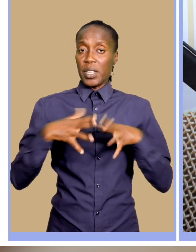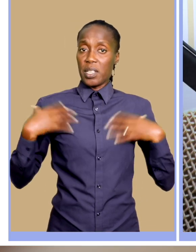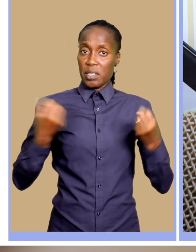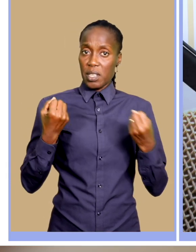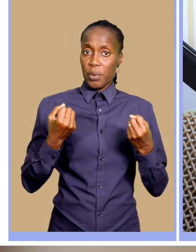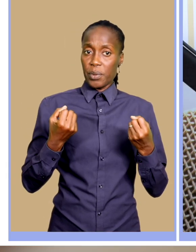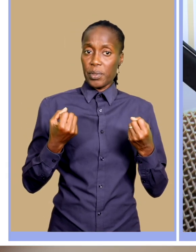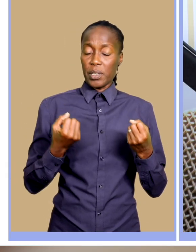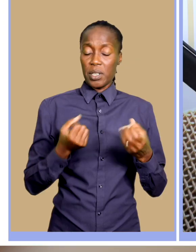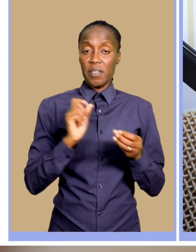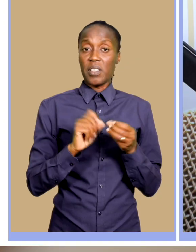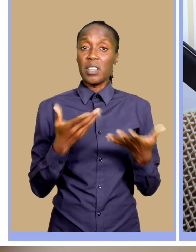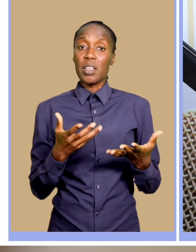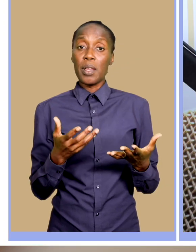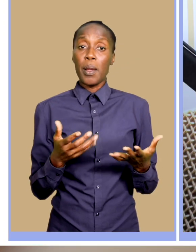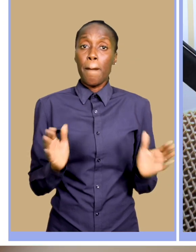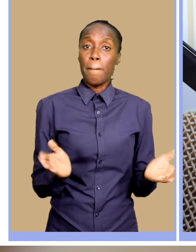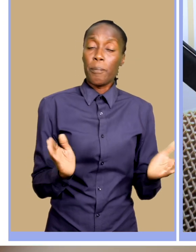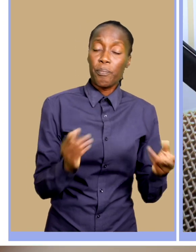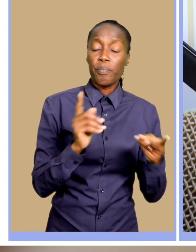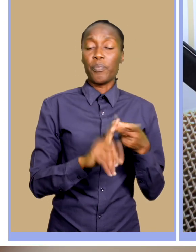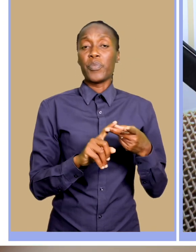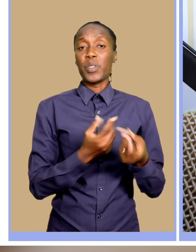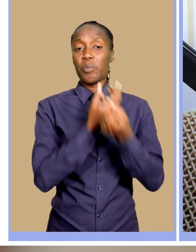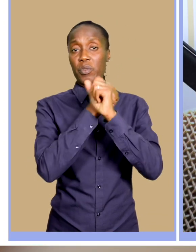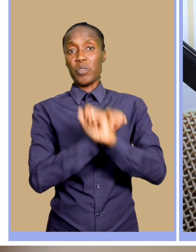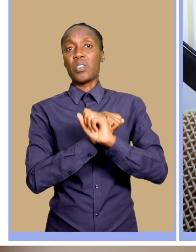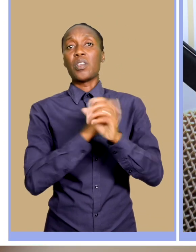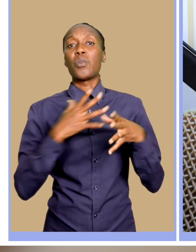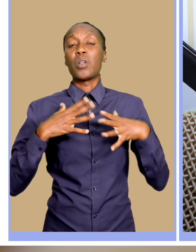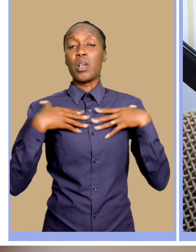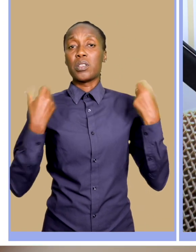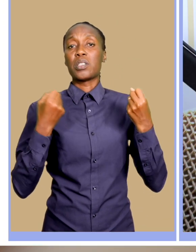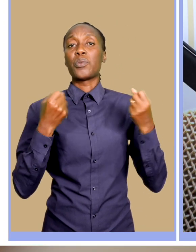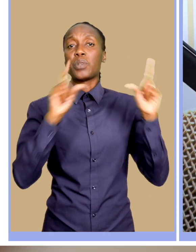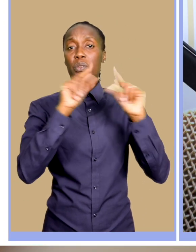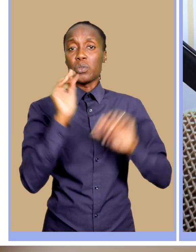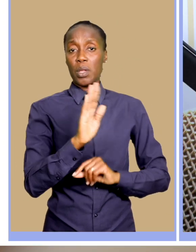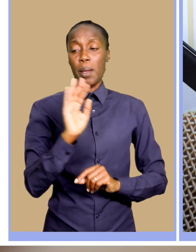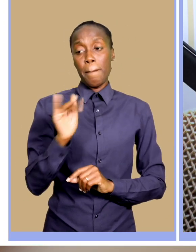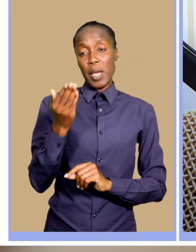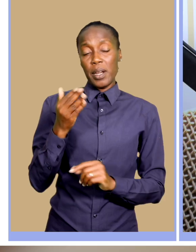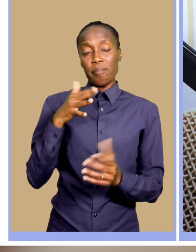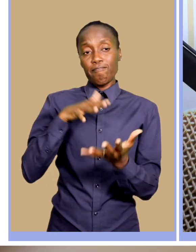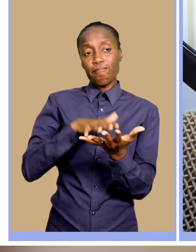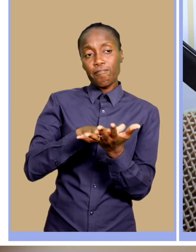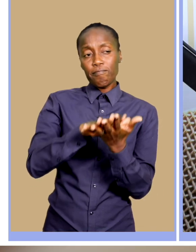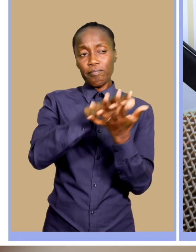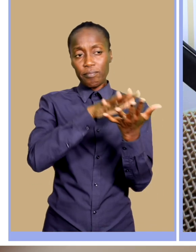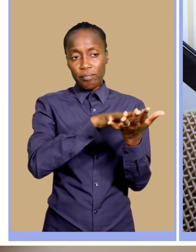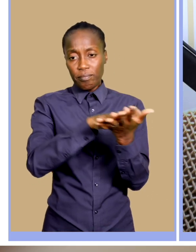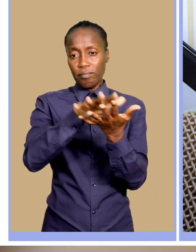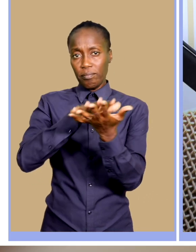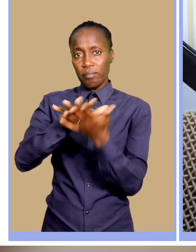ações de promoção e prevenção de saúde, e que é mesmo para educar a sociedade, para